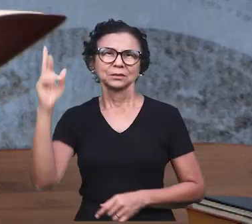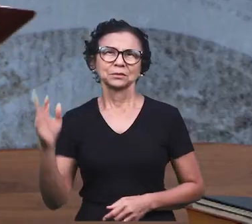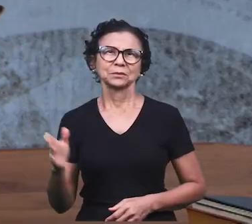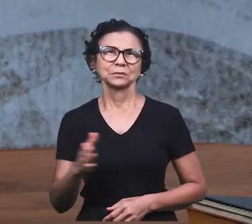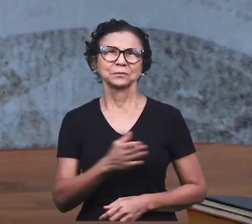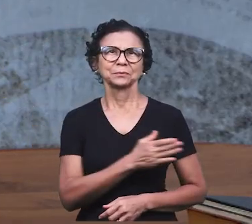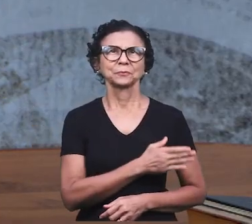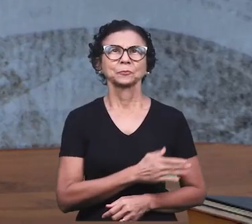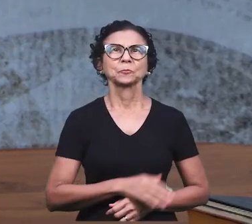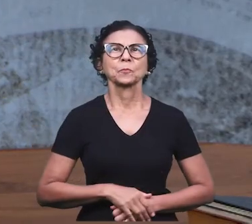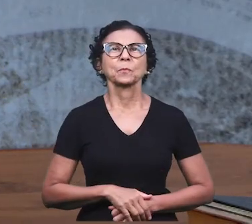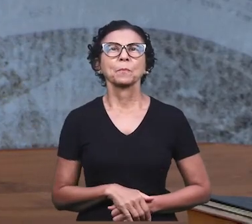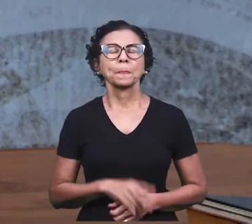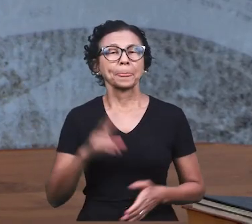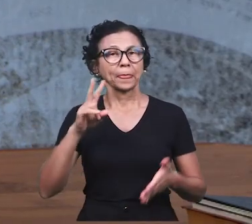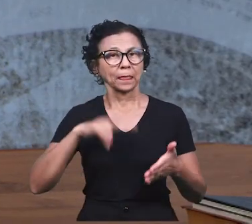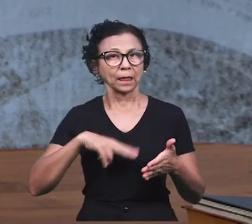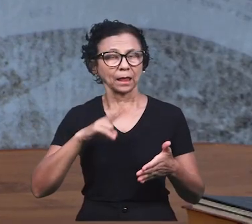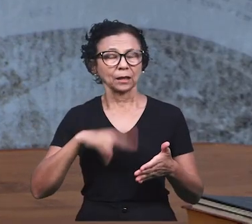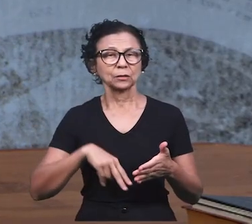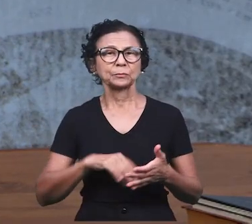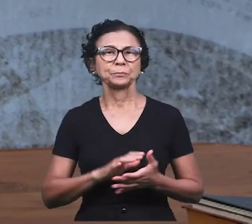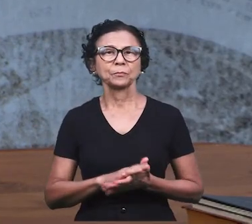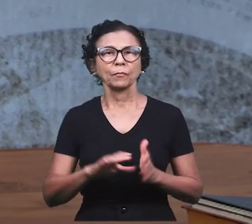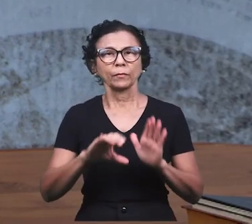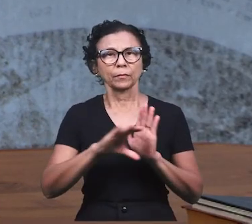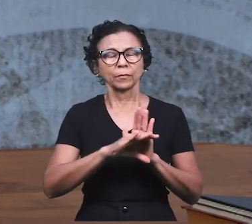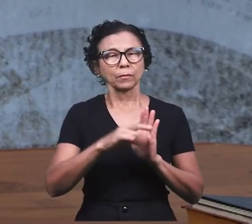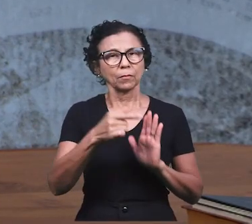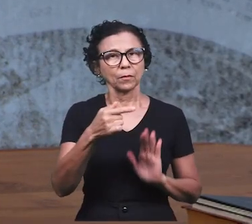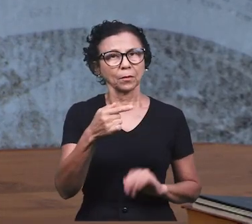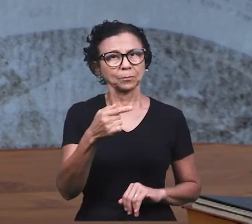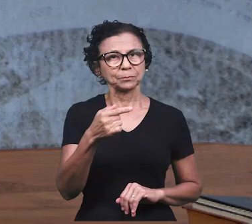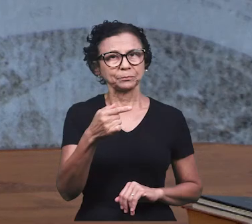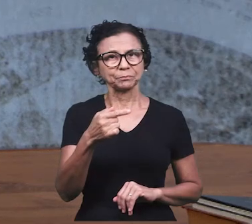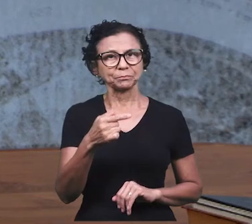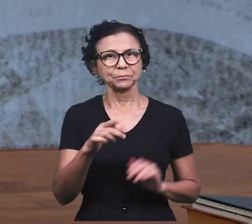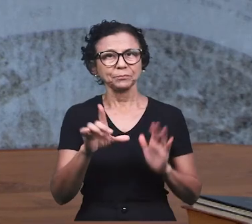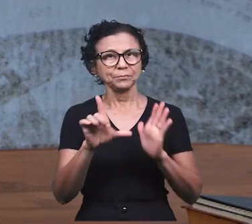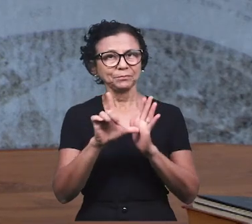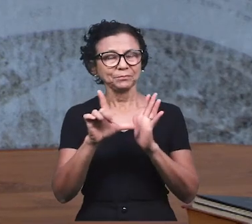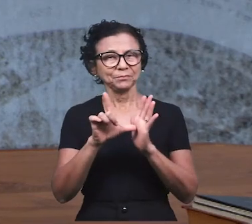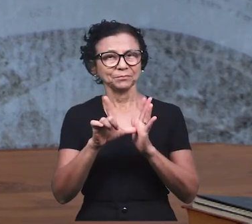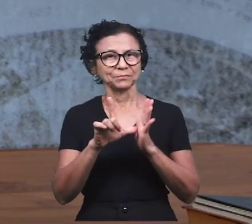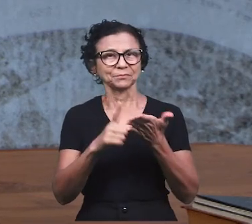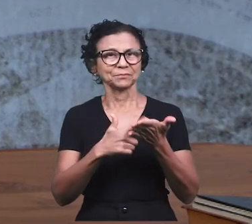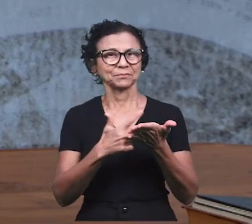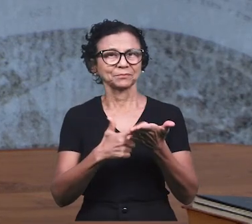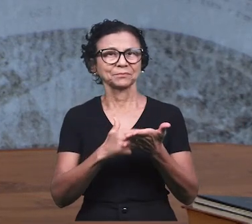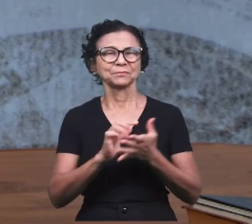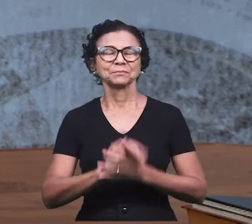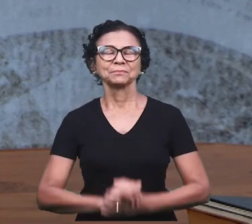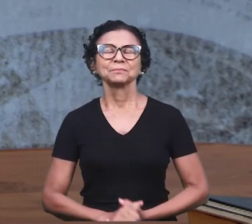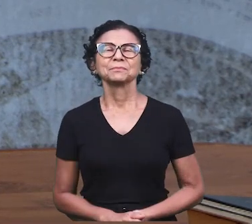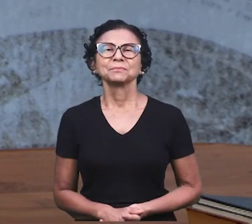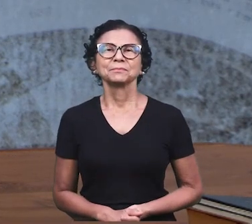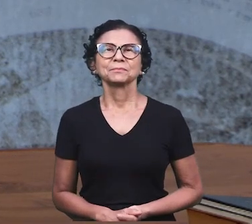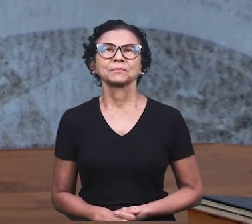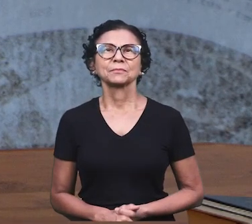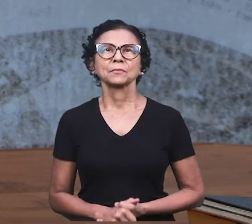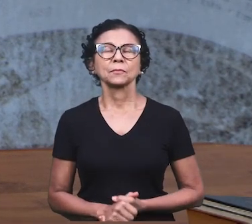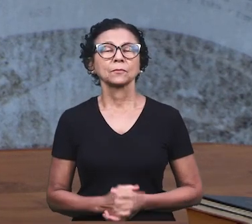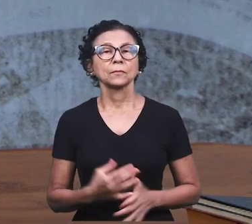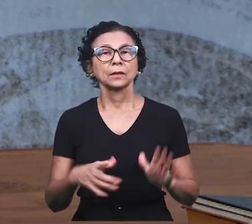nossa leitura, irmãos? Capítulo 7 de Levítico. E esta é a lei